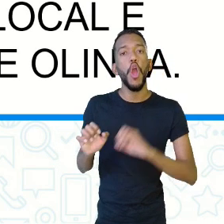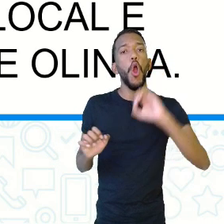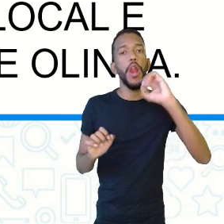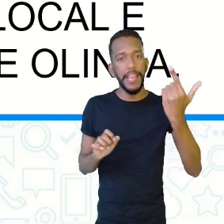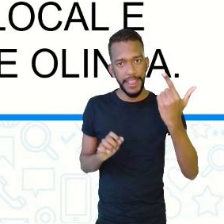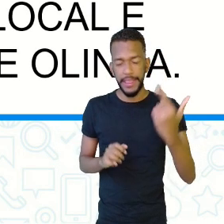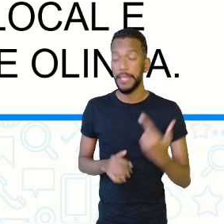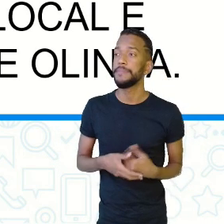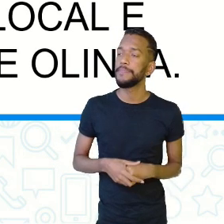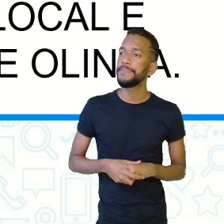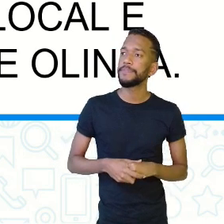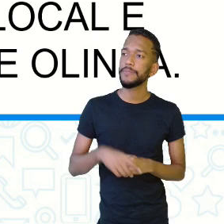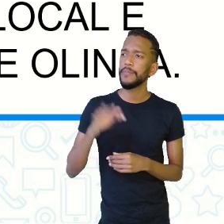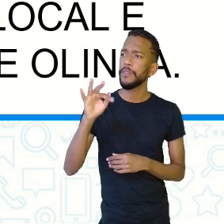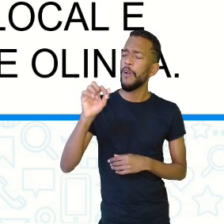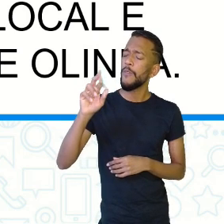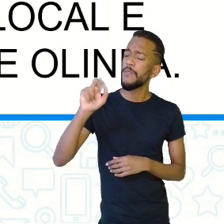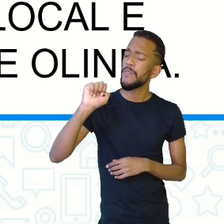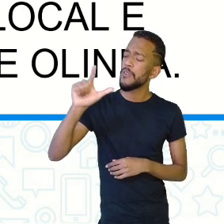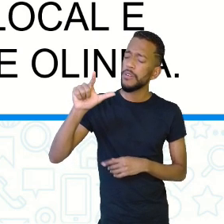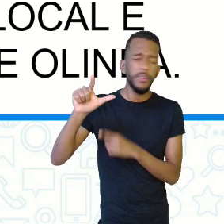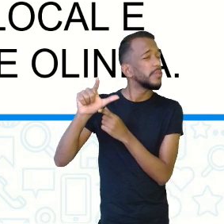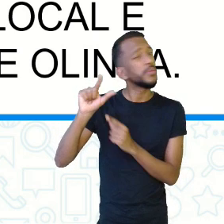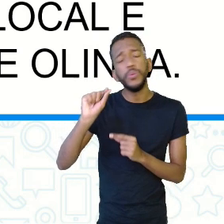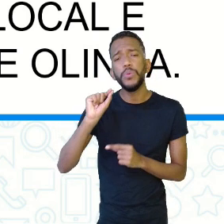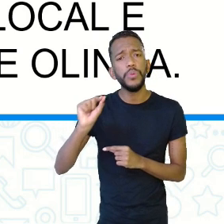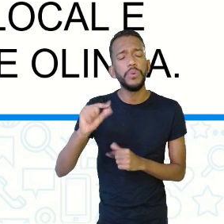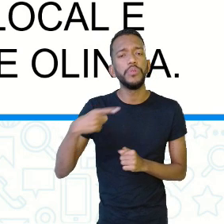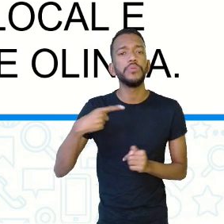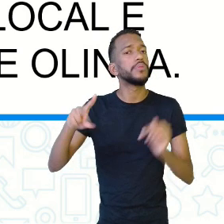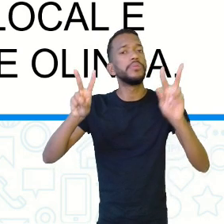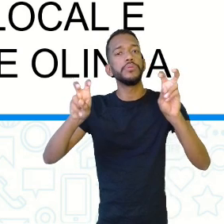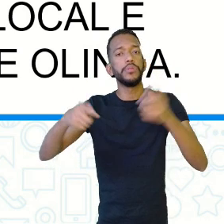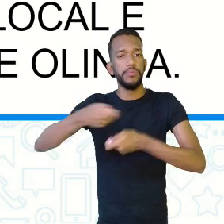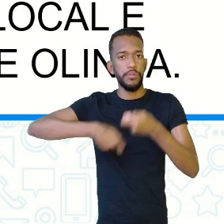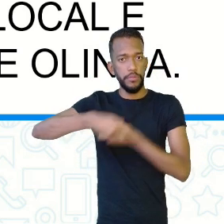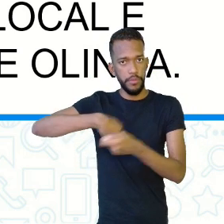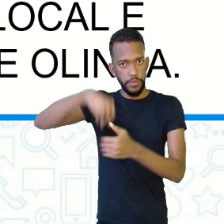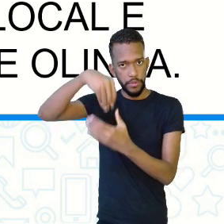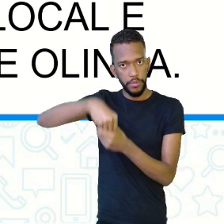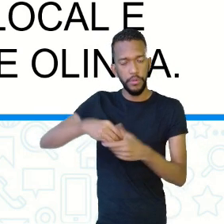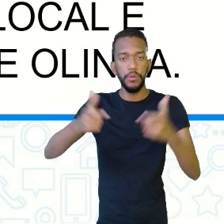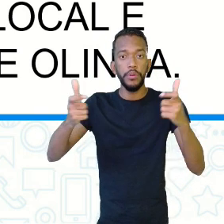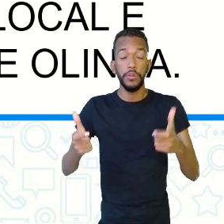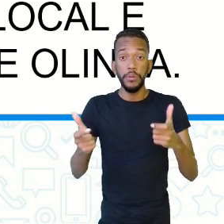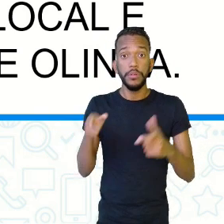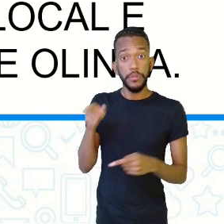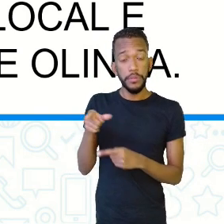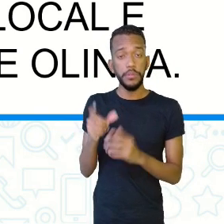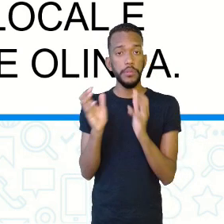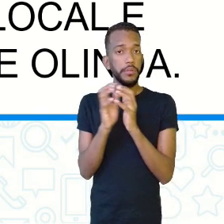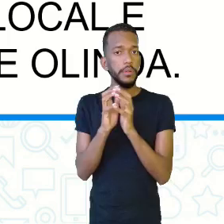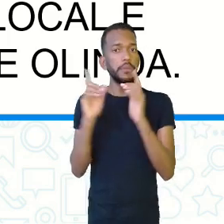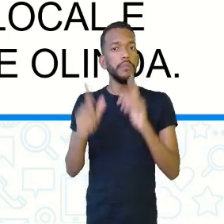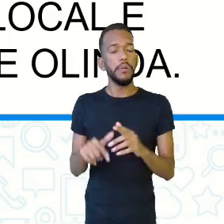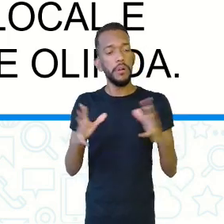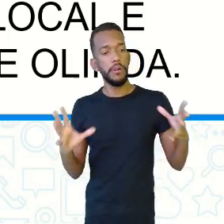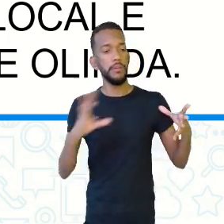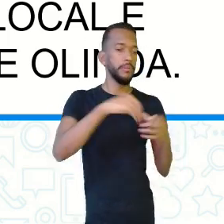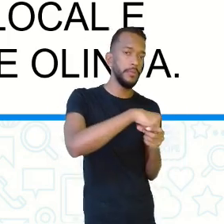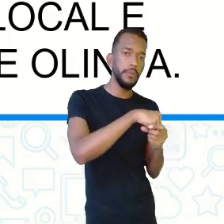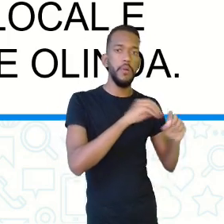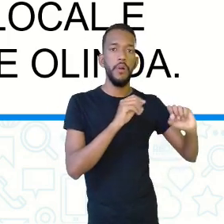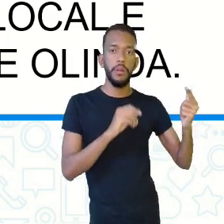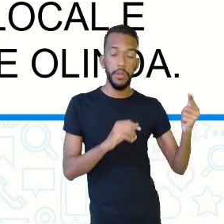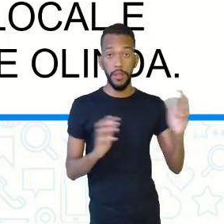Então, o foral era um documento que dizia respeito à administração do local e Recife era parte de Olinda.